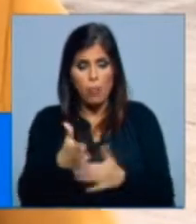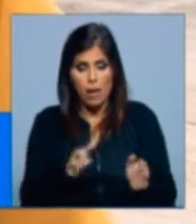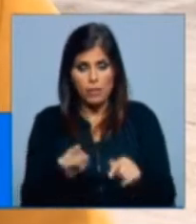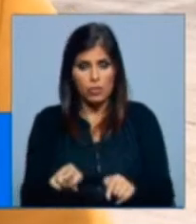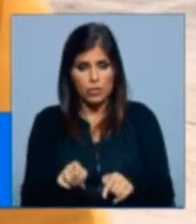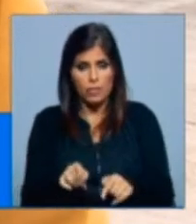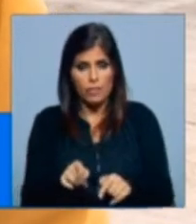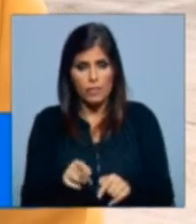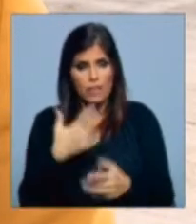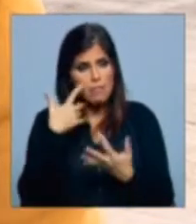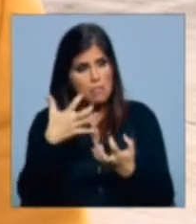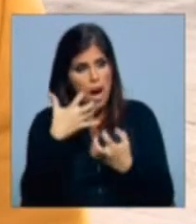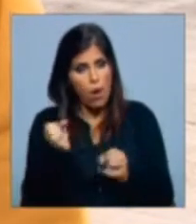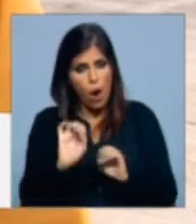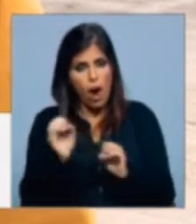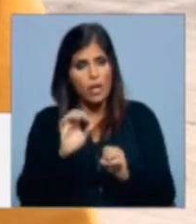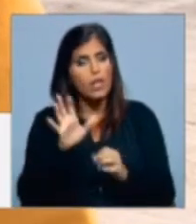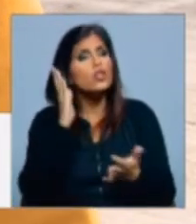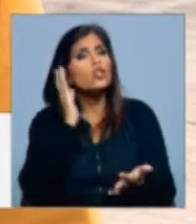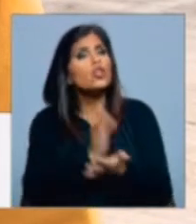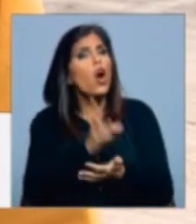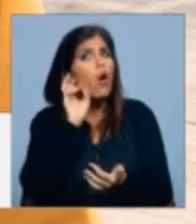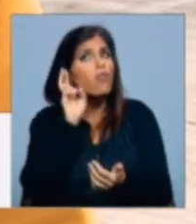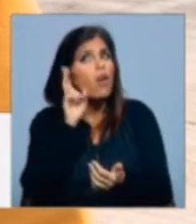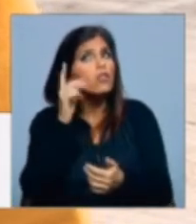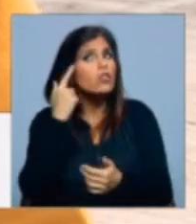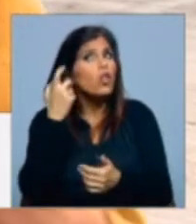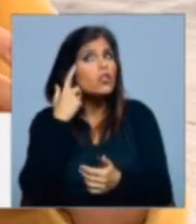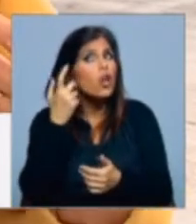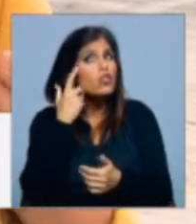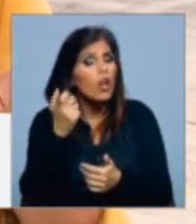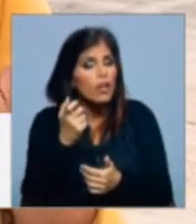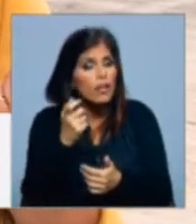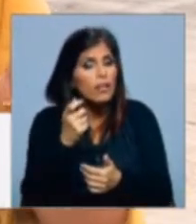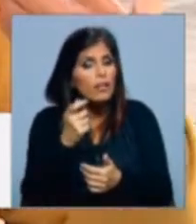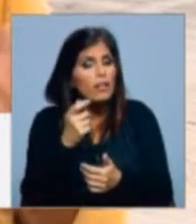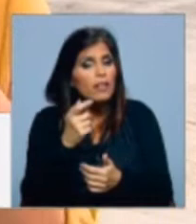sejam visíveis, em que só consigamos ouvir o som para que entre